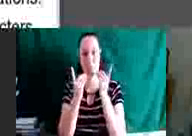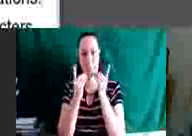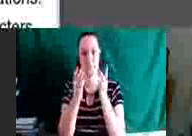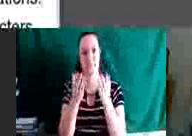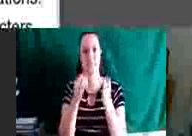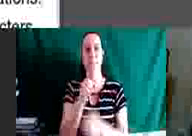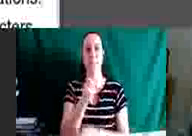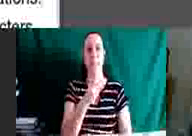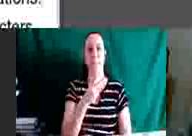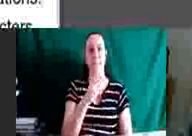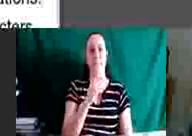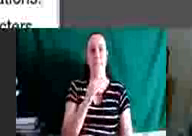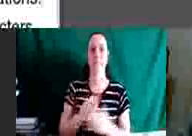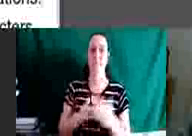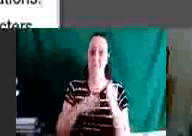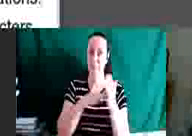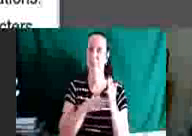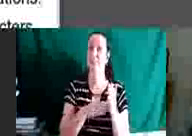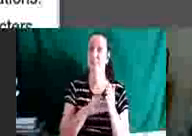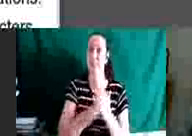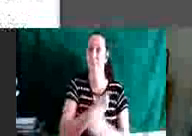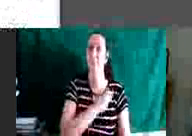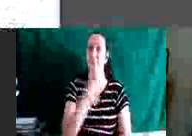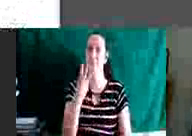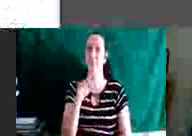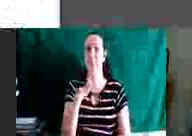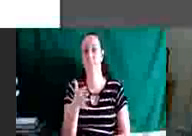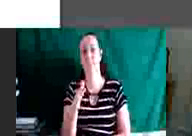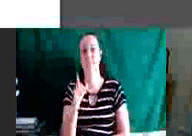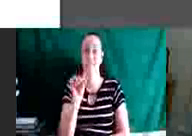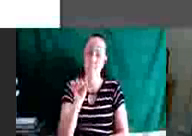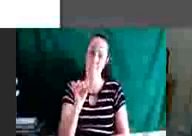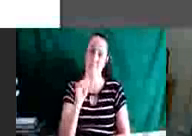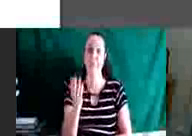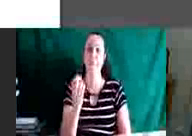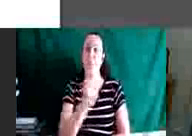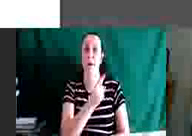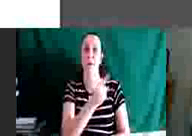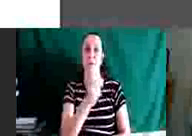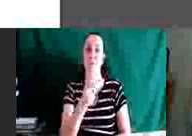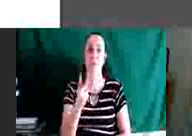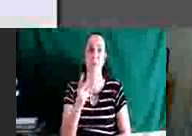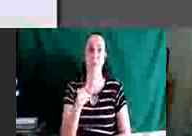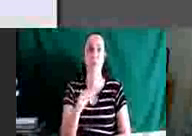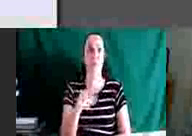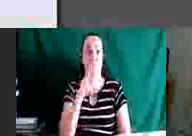poder evitar e mitigar esses tipos de ataque, minimizar esses perigos. Tudo bem? Entenderam?